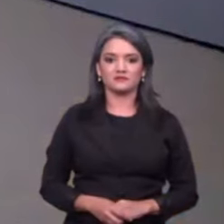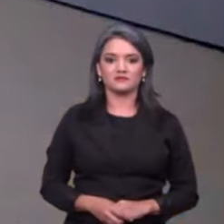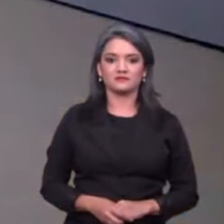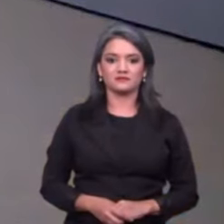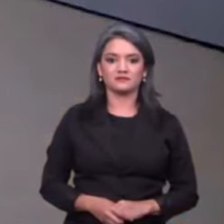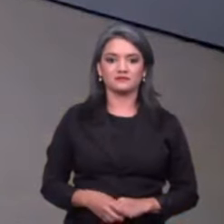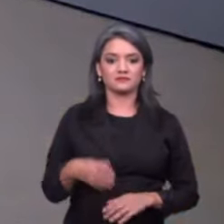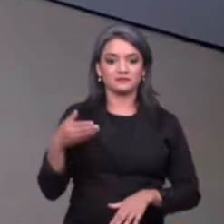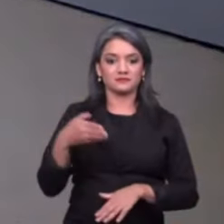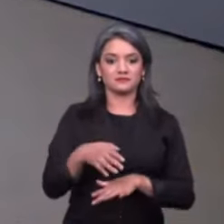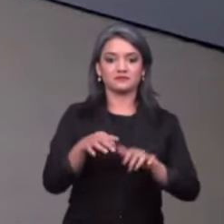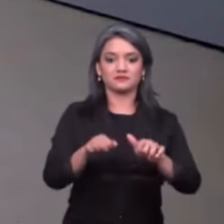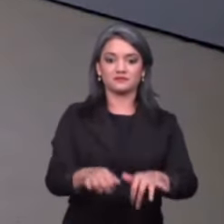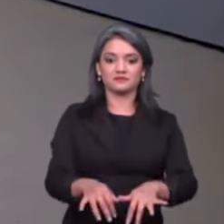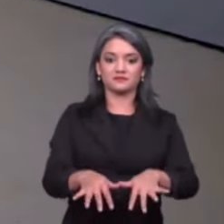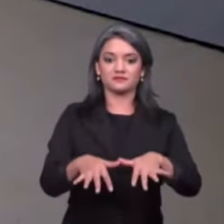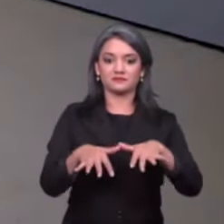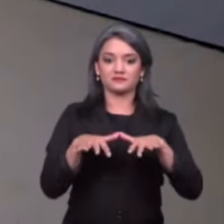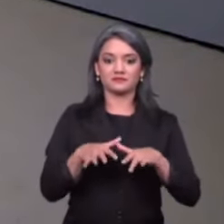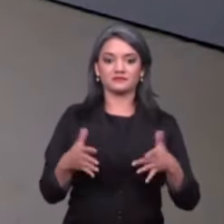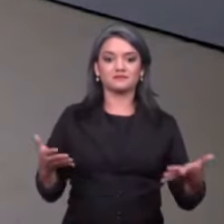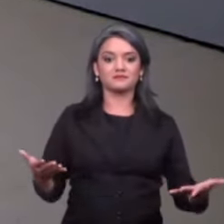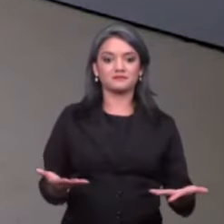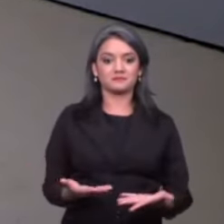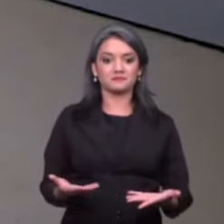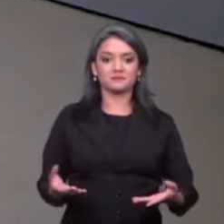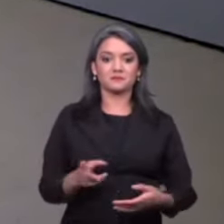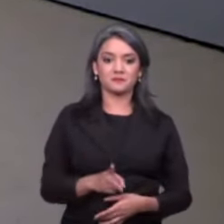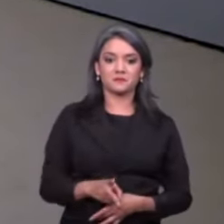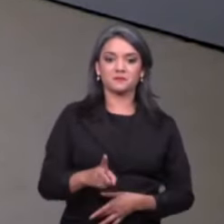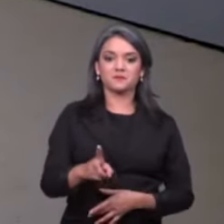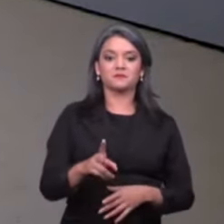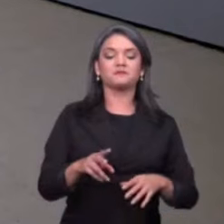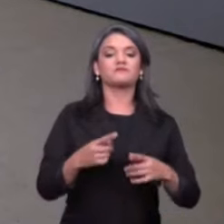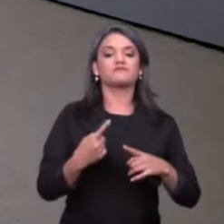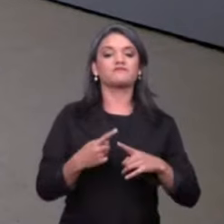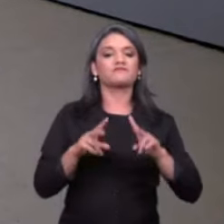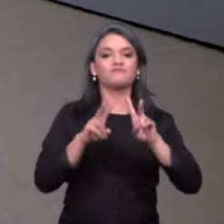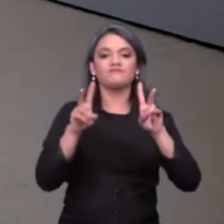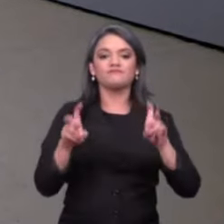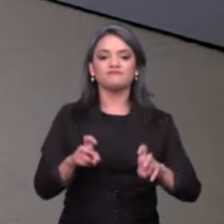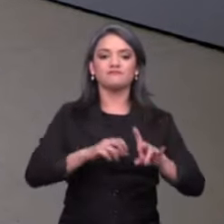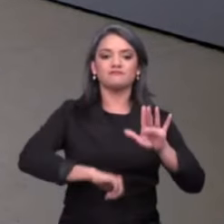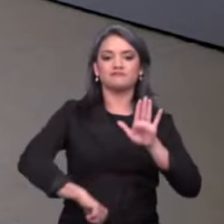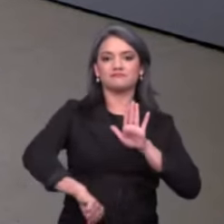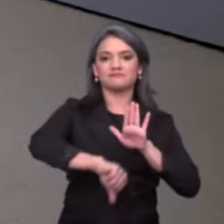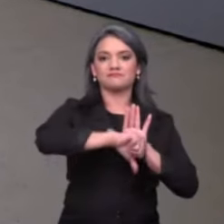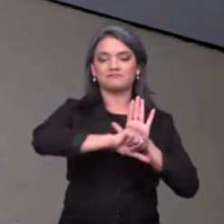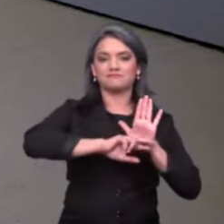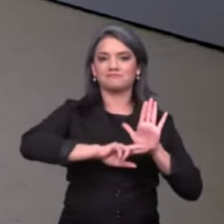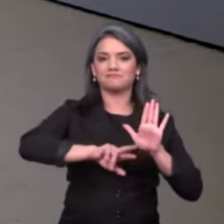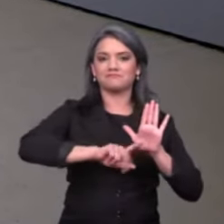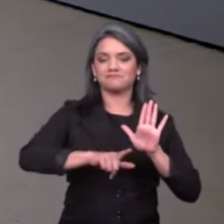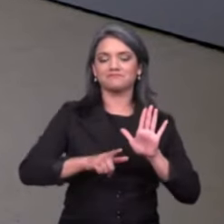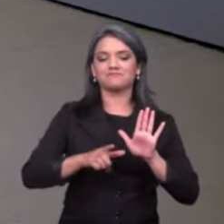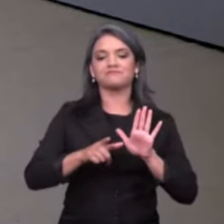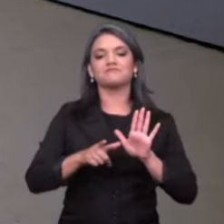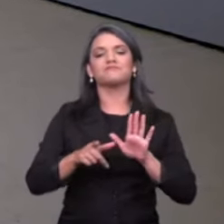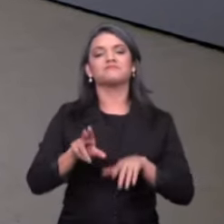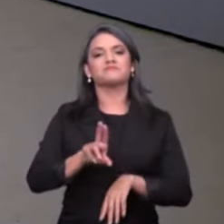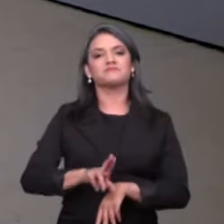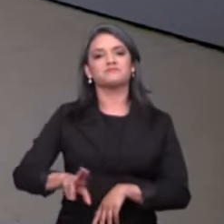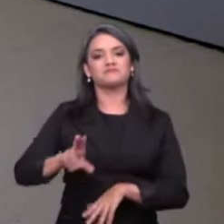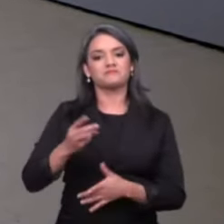Direto do plenário retoma agora essa sessão que tratou sobre a descriminalização do porte de maconha. Discussão essa